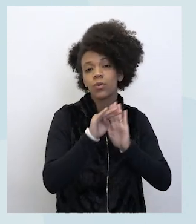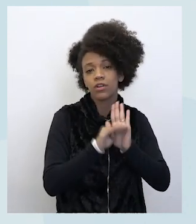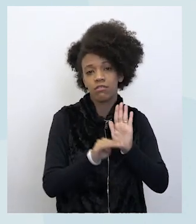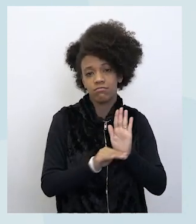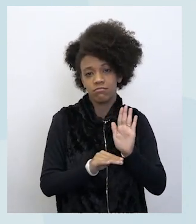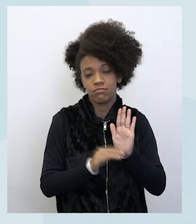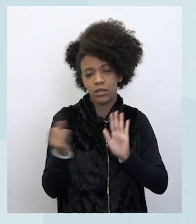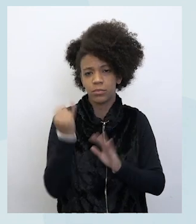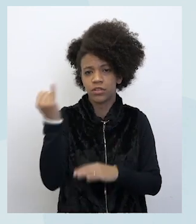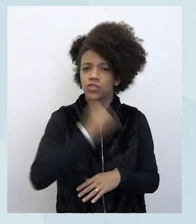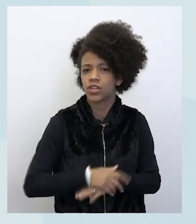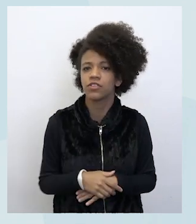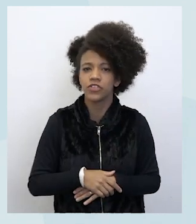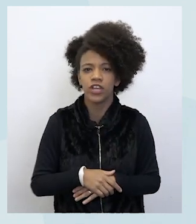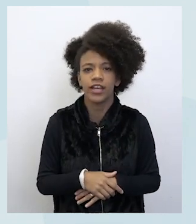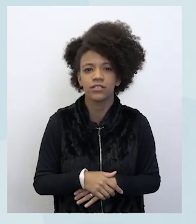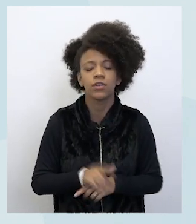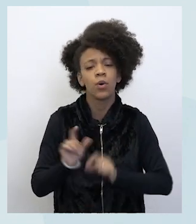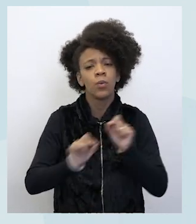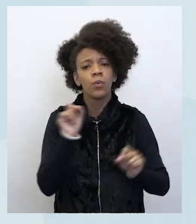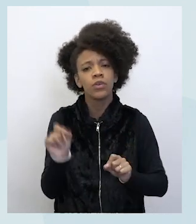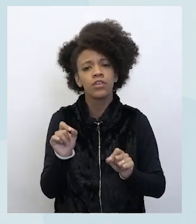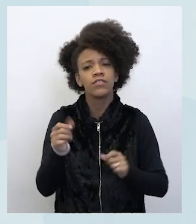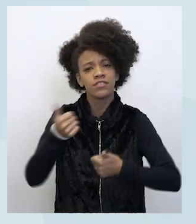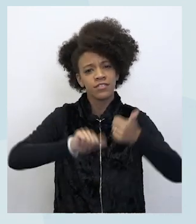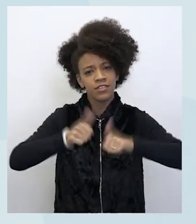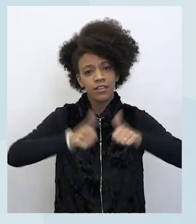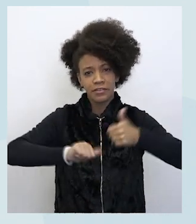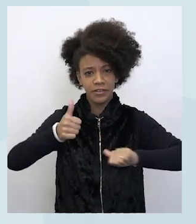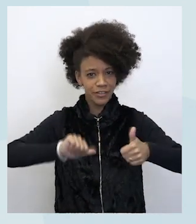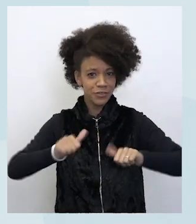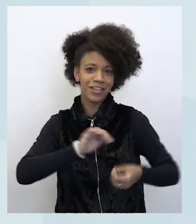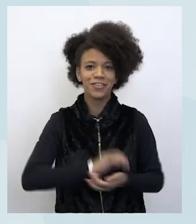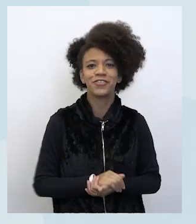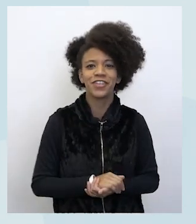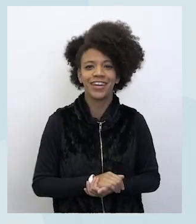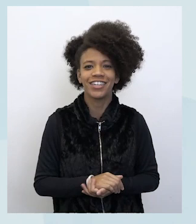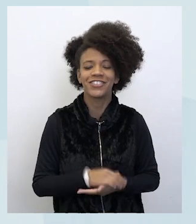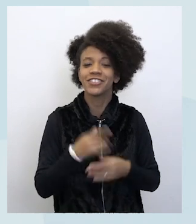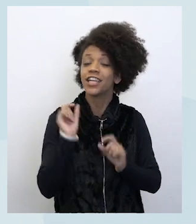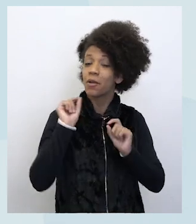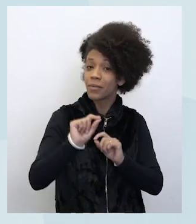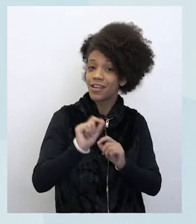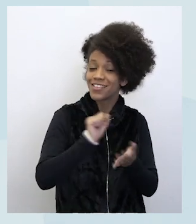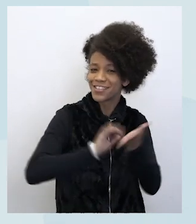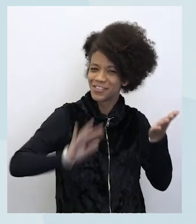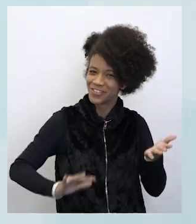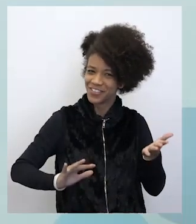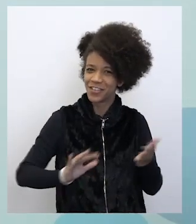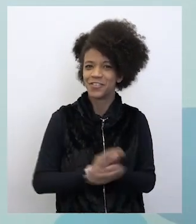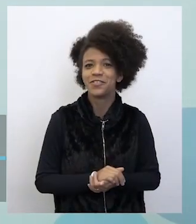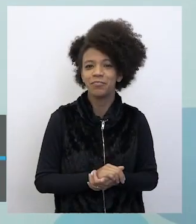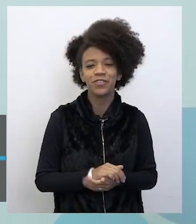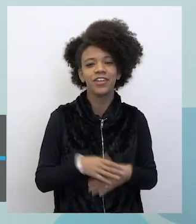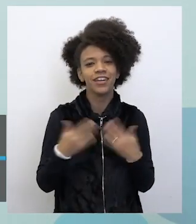tão importante. Por que você se avaliou neste degrau? E para esse exercício, para completar esse exercício, eu